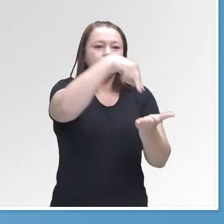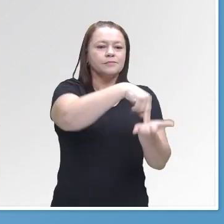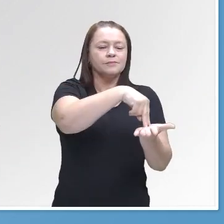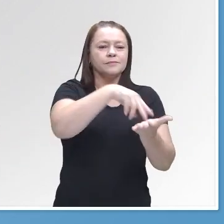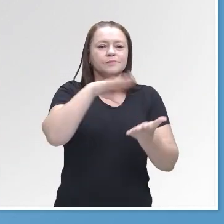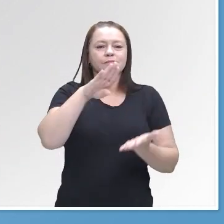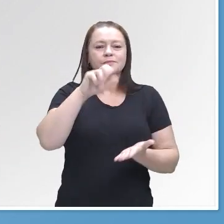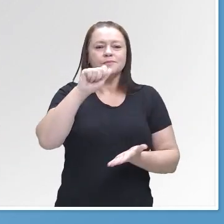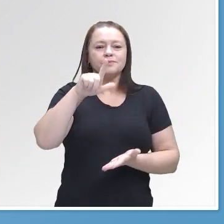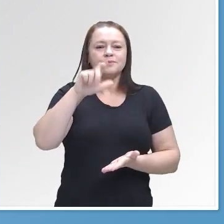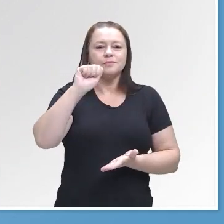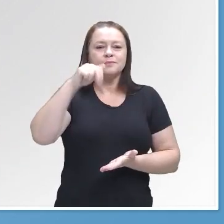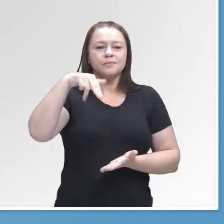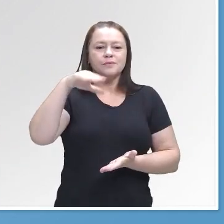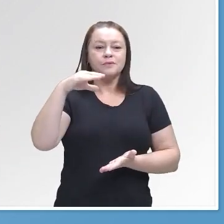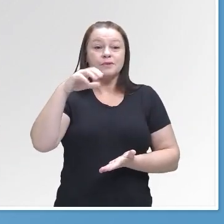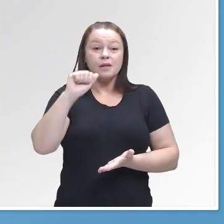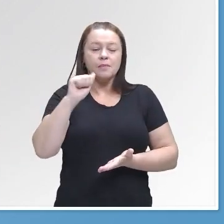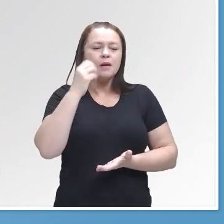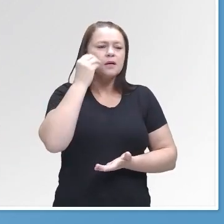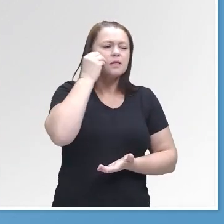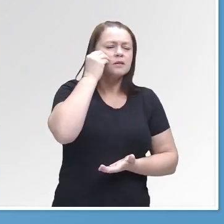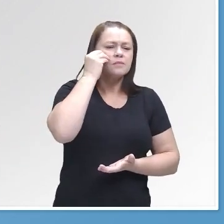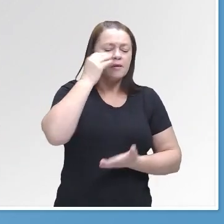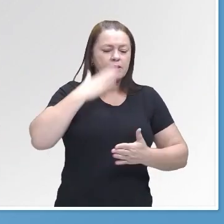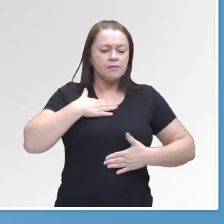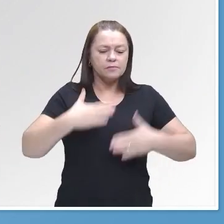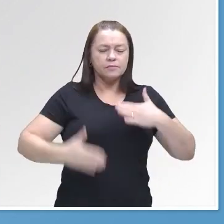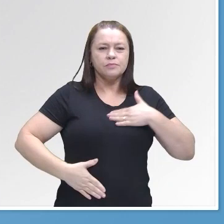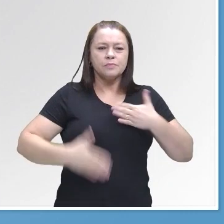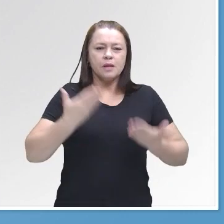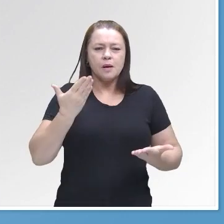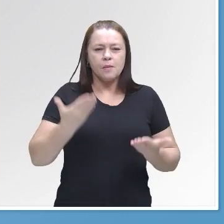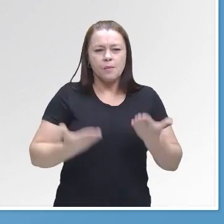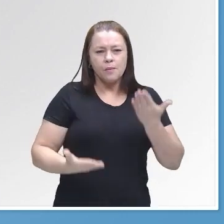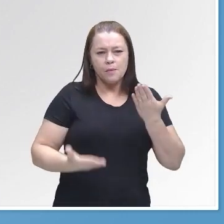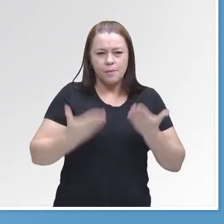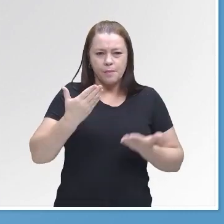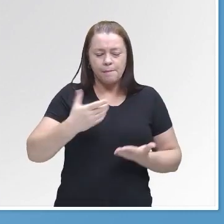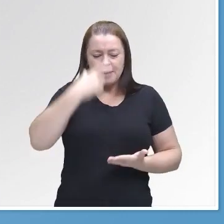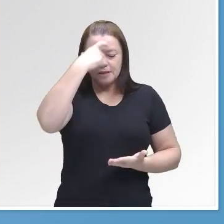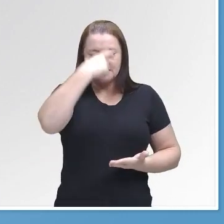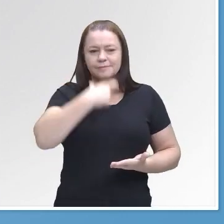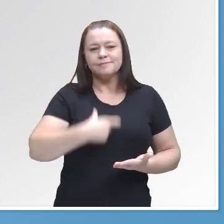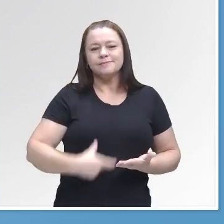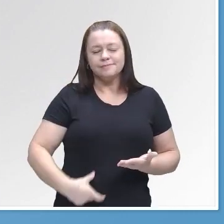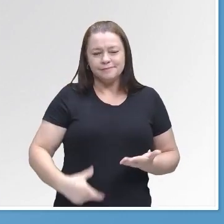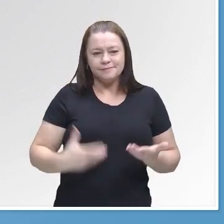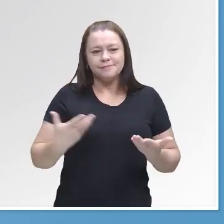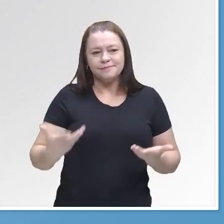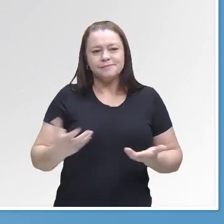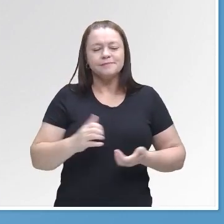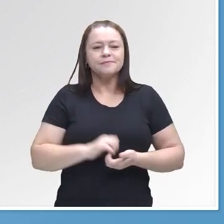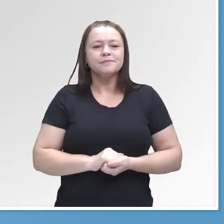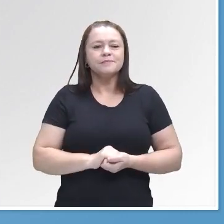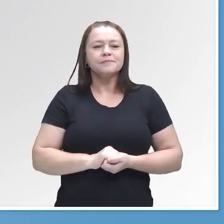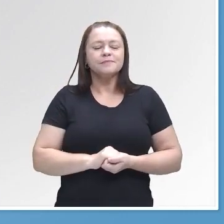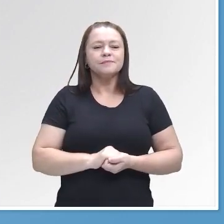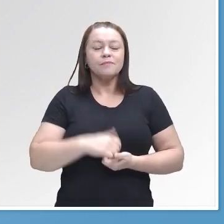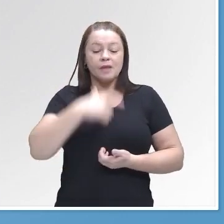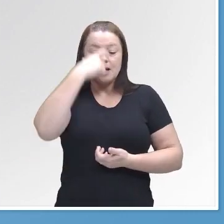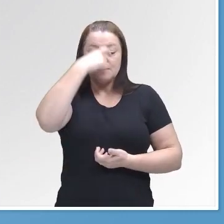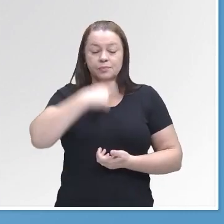na balança para verificar sua massa corporal. Sua